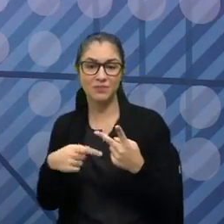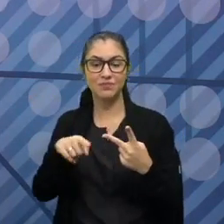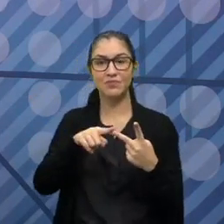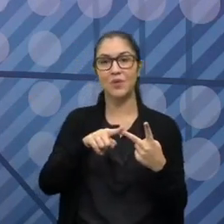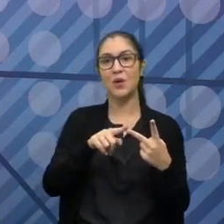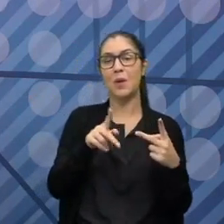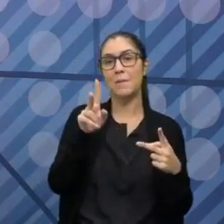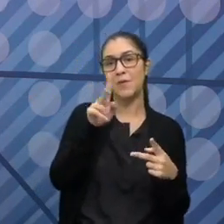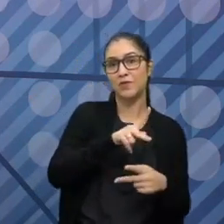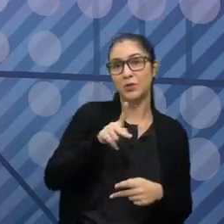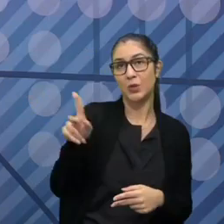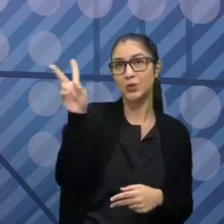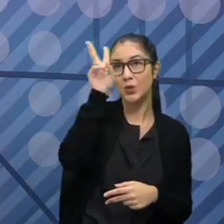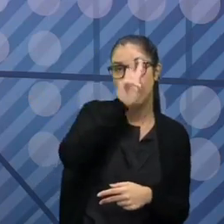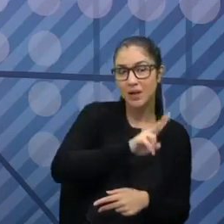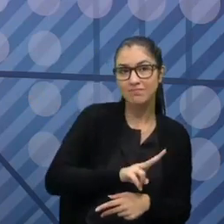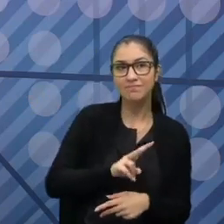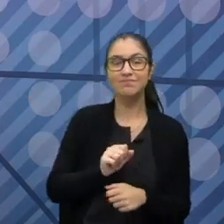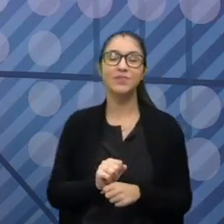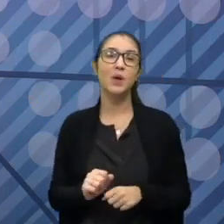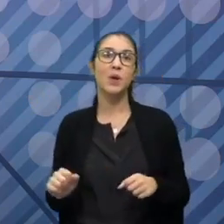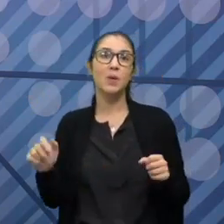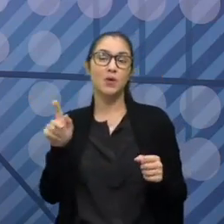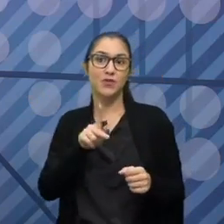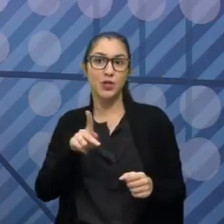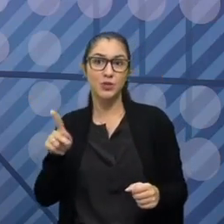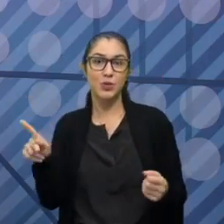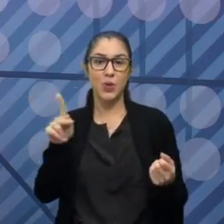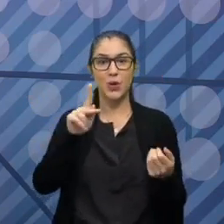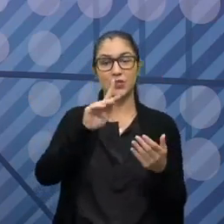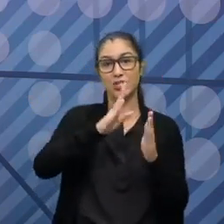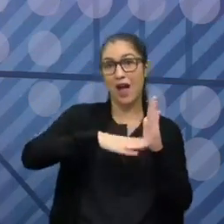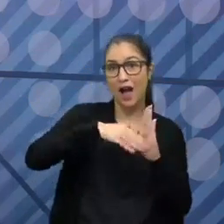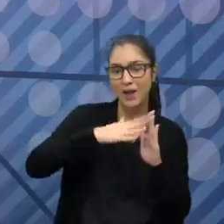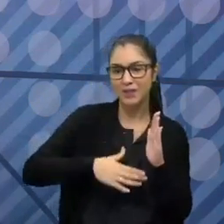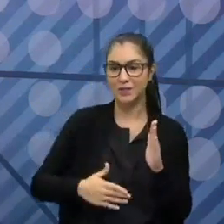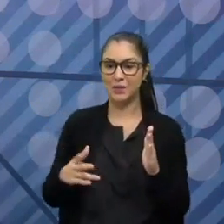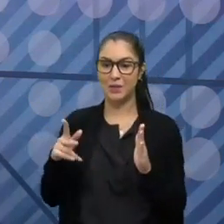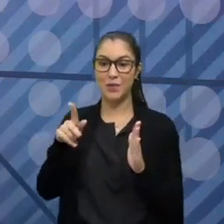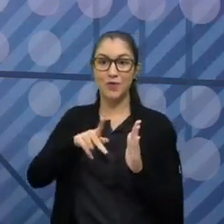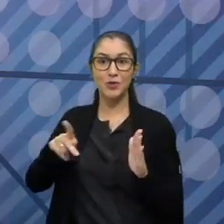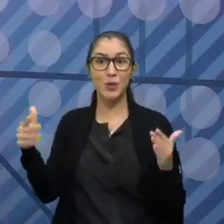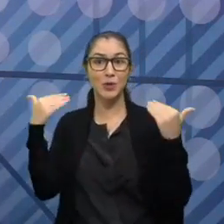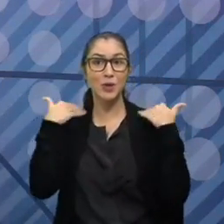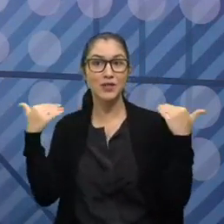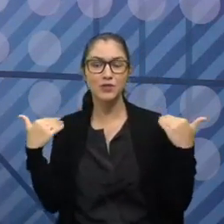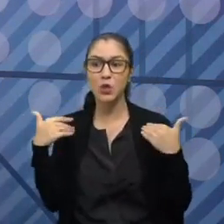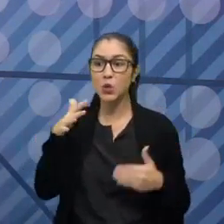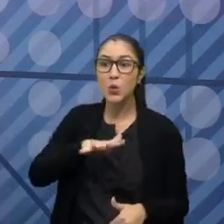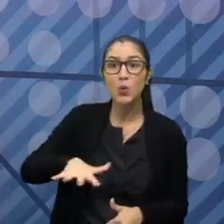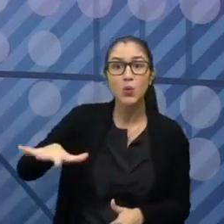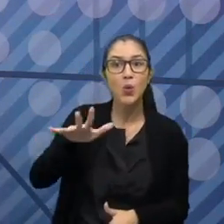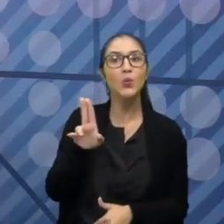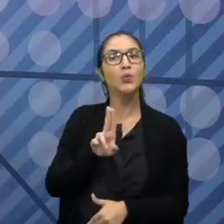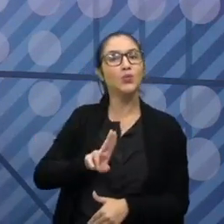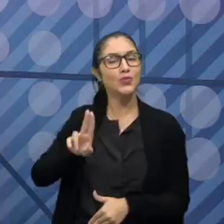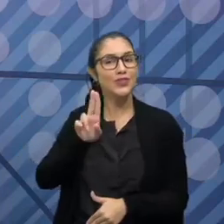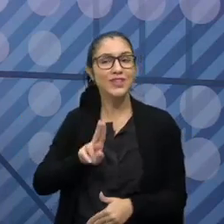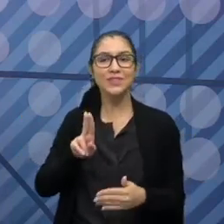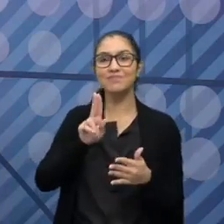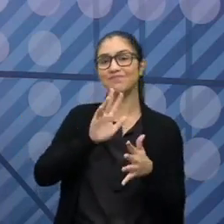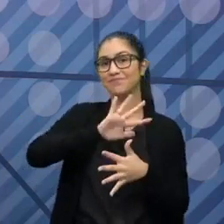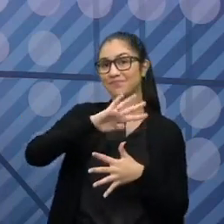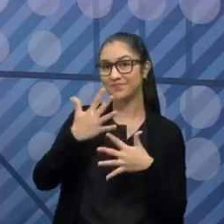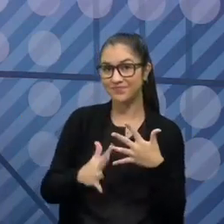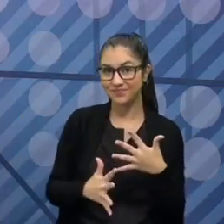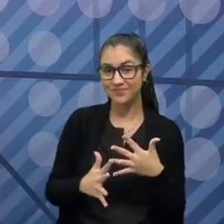professor de história, professor de artes, o professor de educação física, todos utilizam a língua brasileira de